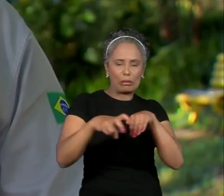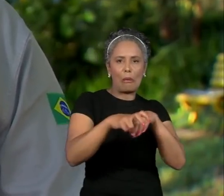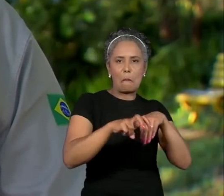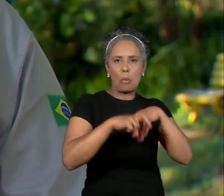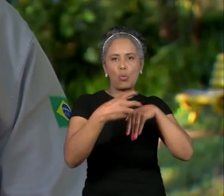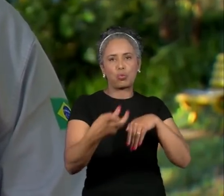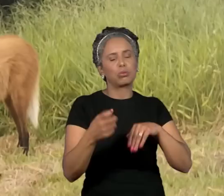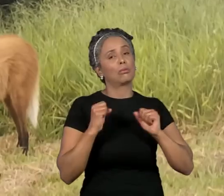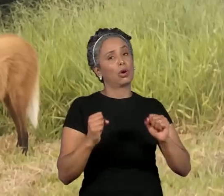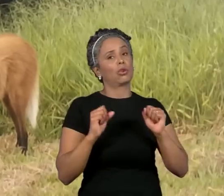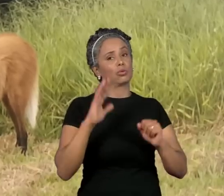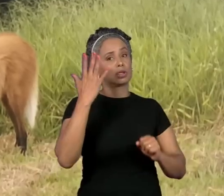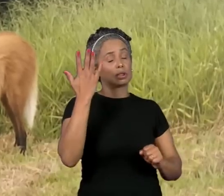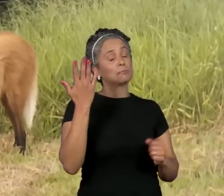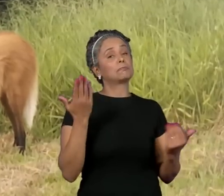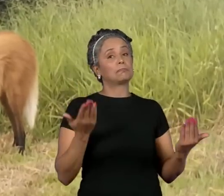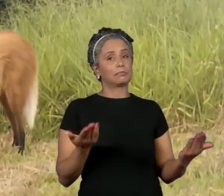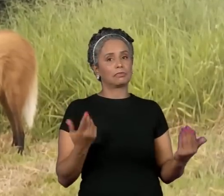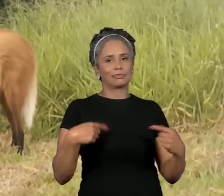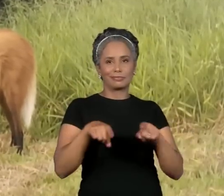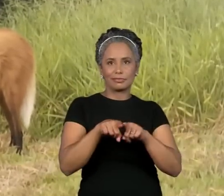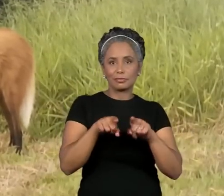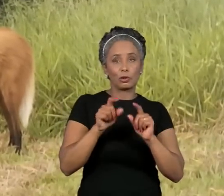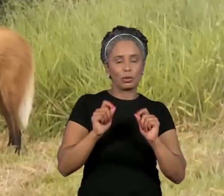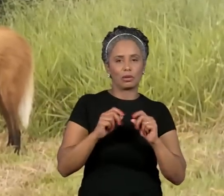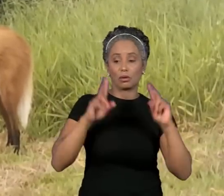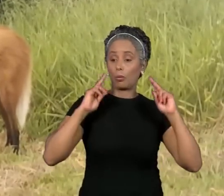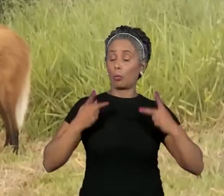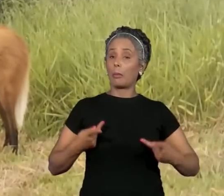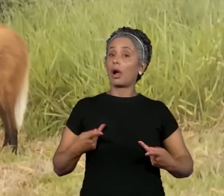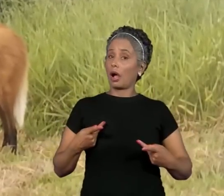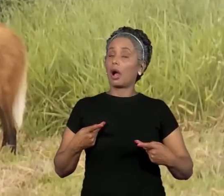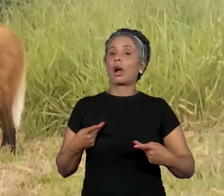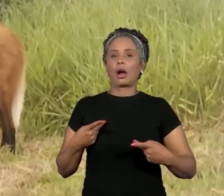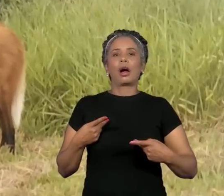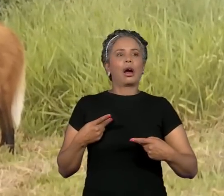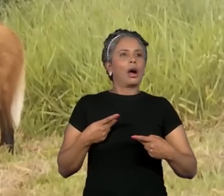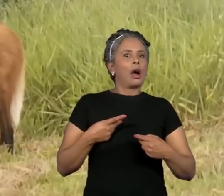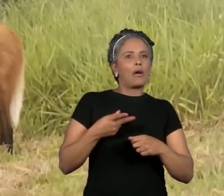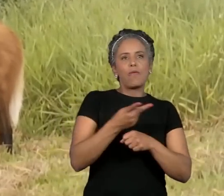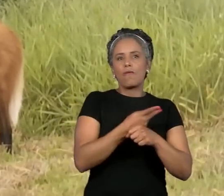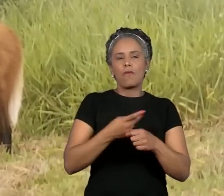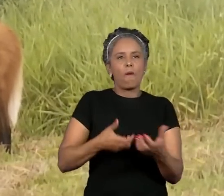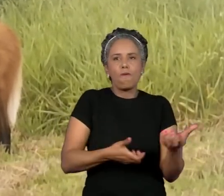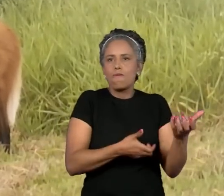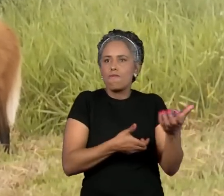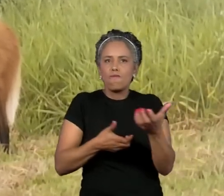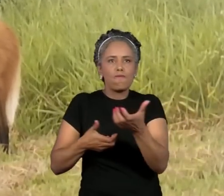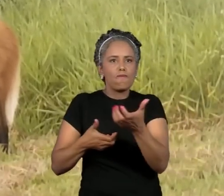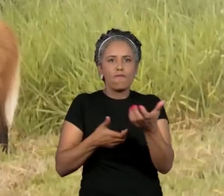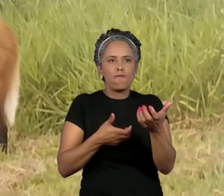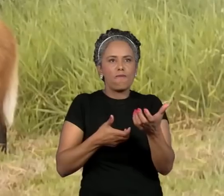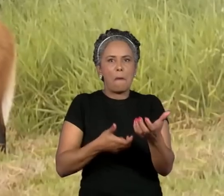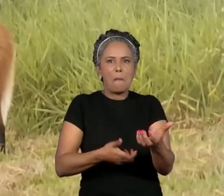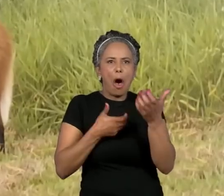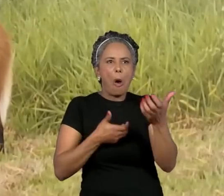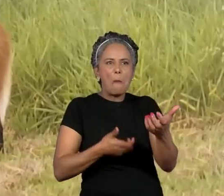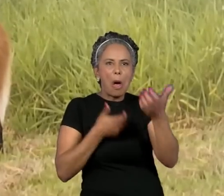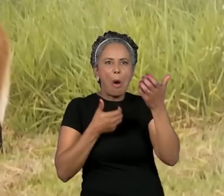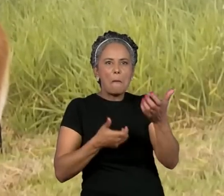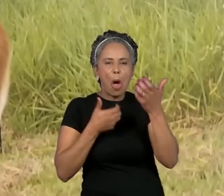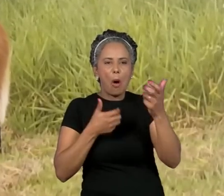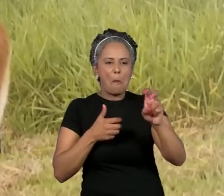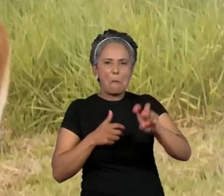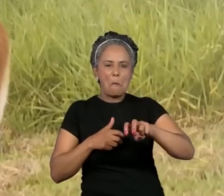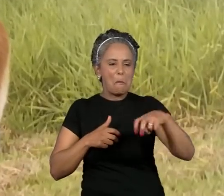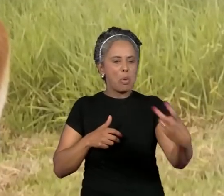Ainda a gente tem a perseguição do ser humano, porque o lobo muitas vezes ele come as galinhas porque não tem comida. Então, como a